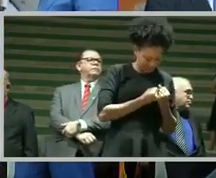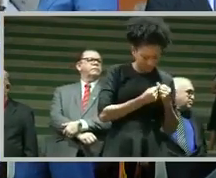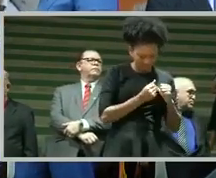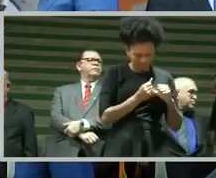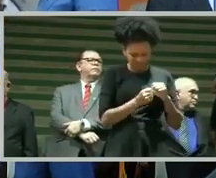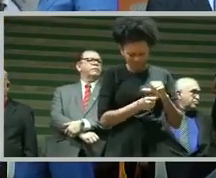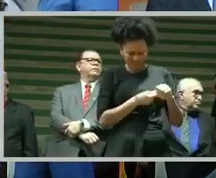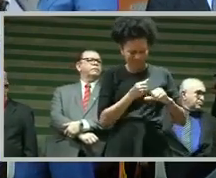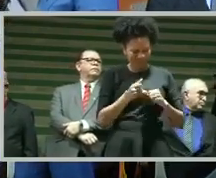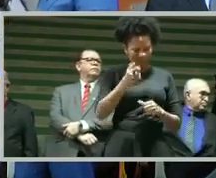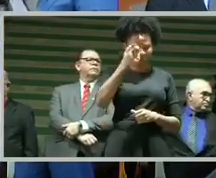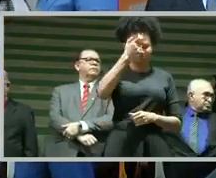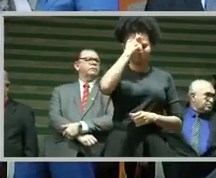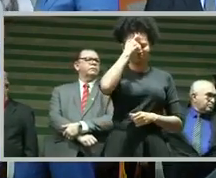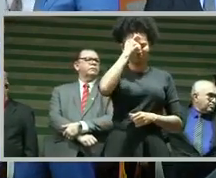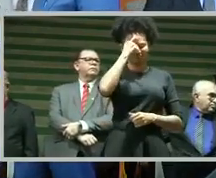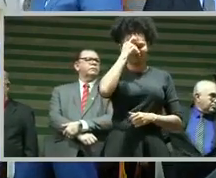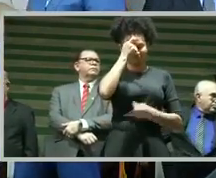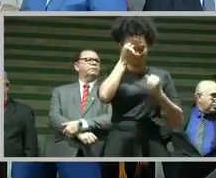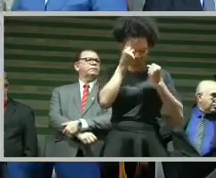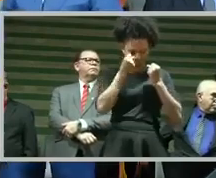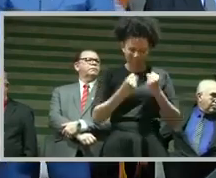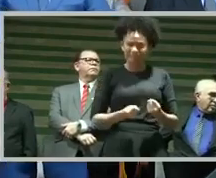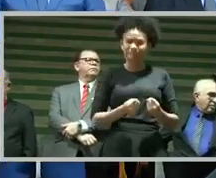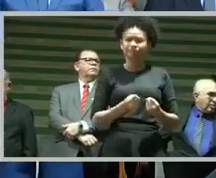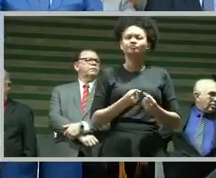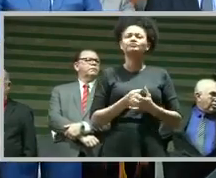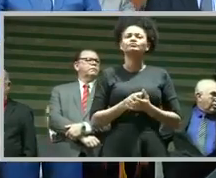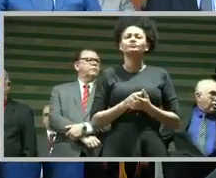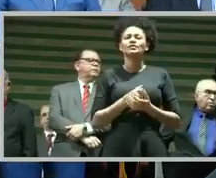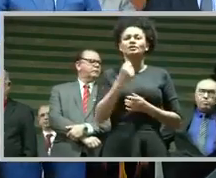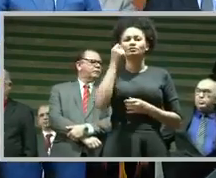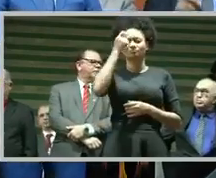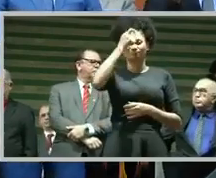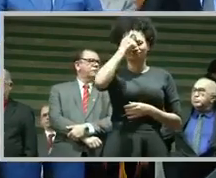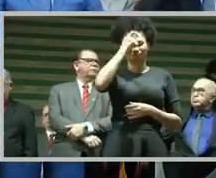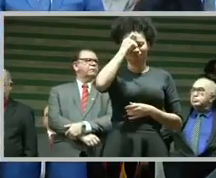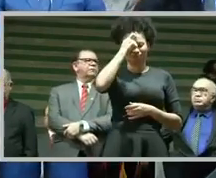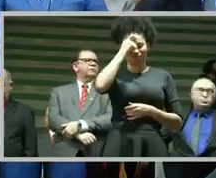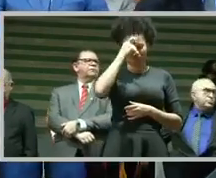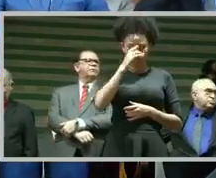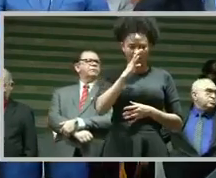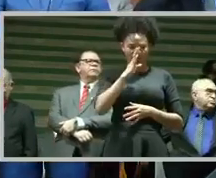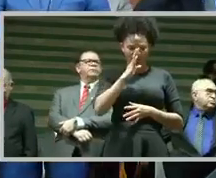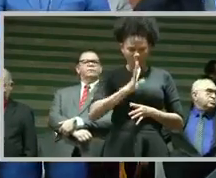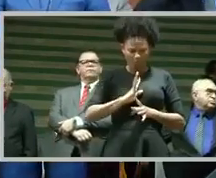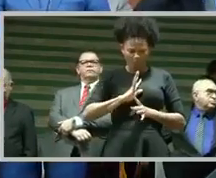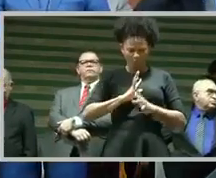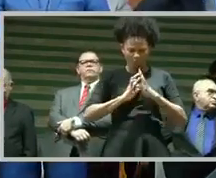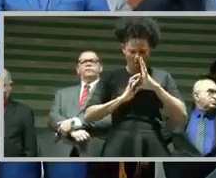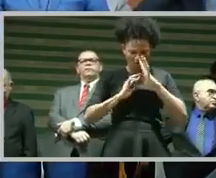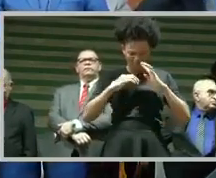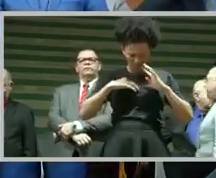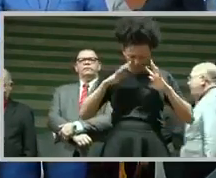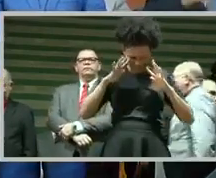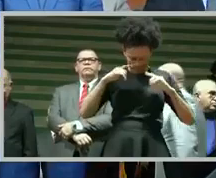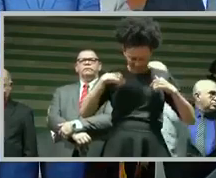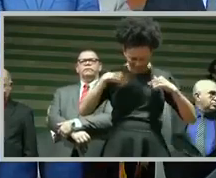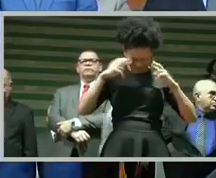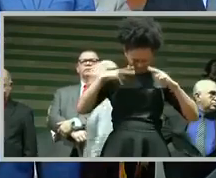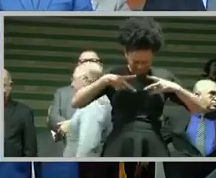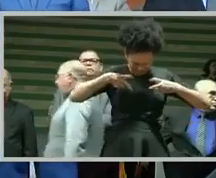de uma consciência carregada, de uma consciência que te acusa, pelo fardo